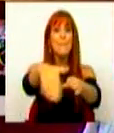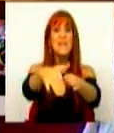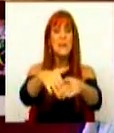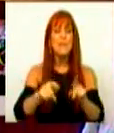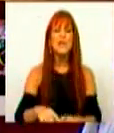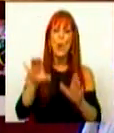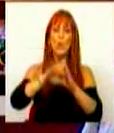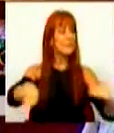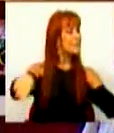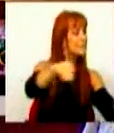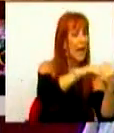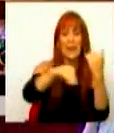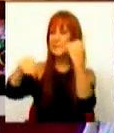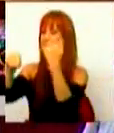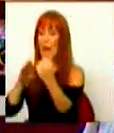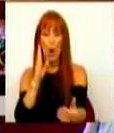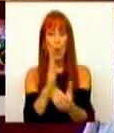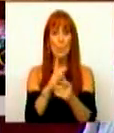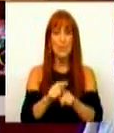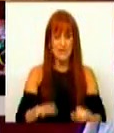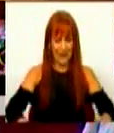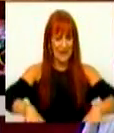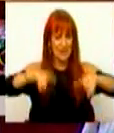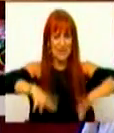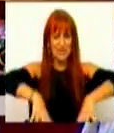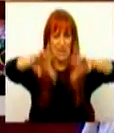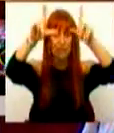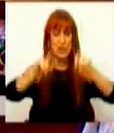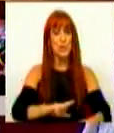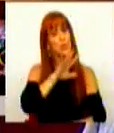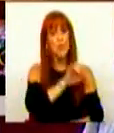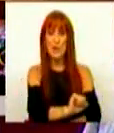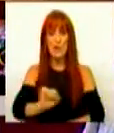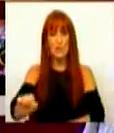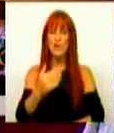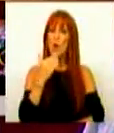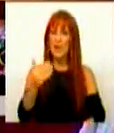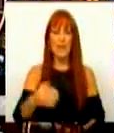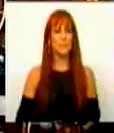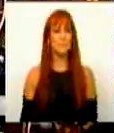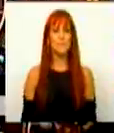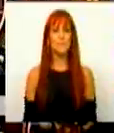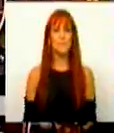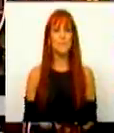em condições de igualdade no processo de crescimento e desenvolvimento dos seus filhos. Muito obrigada.